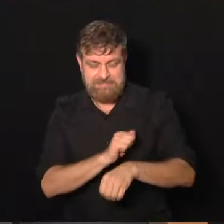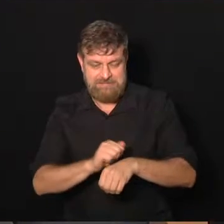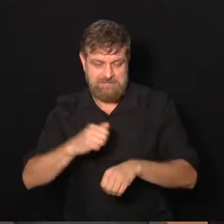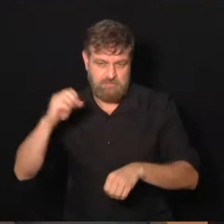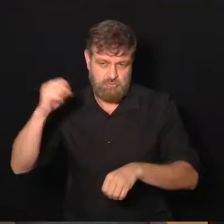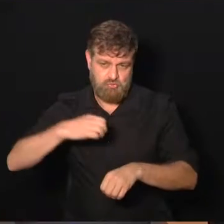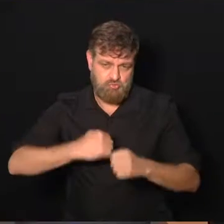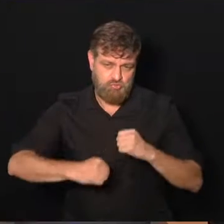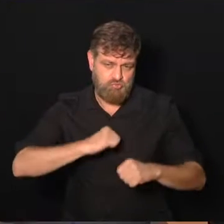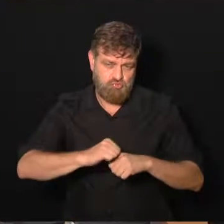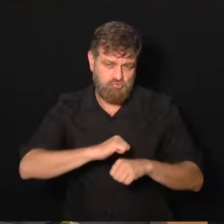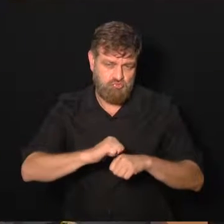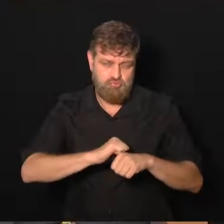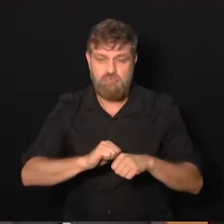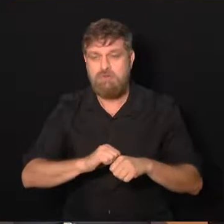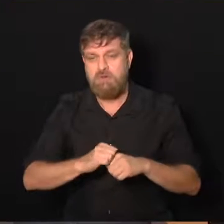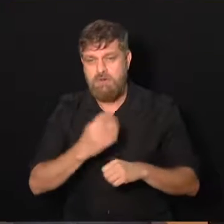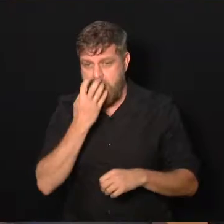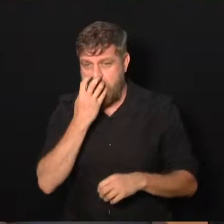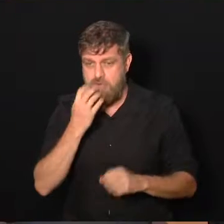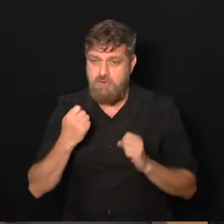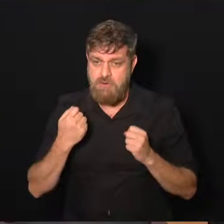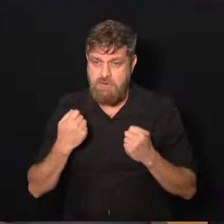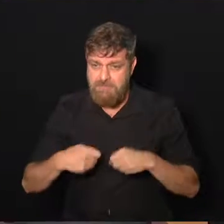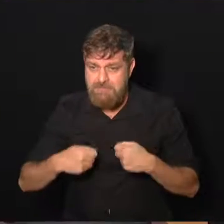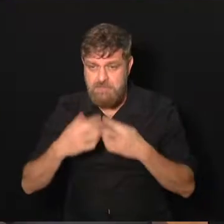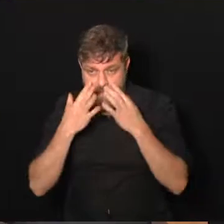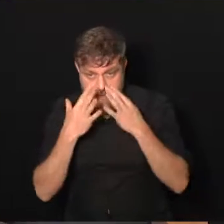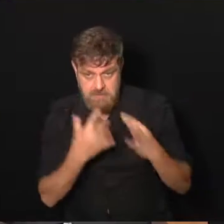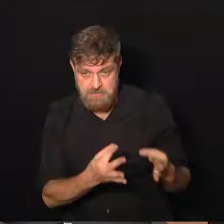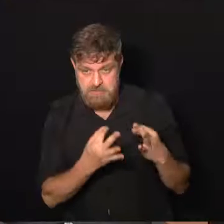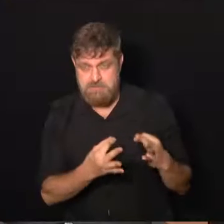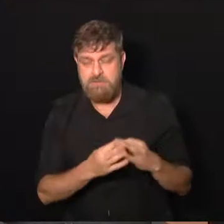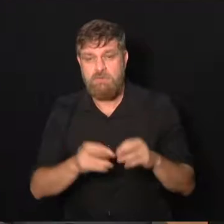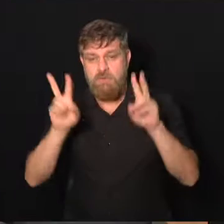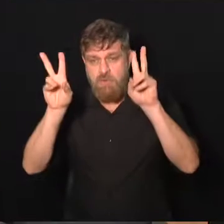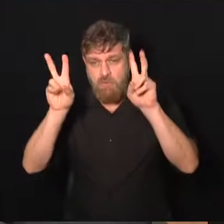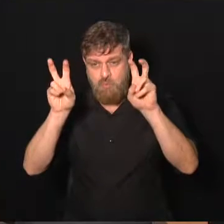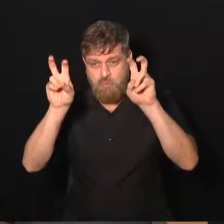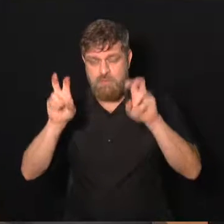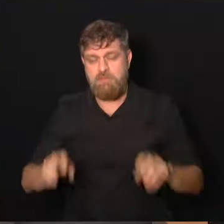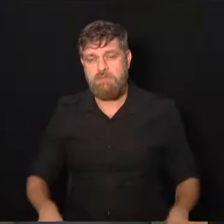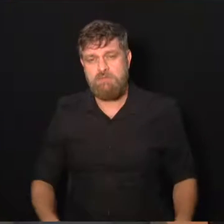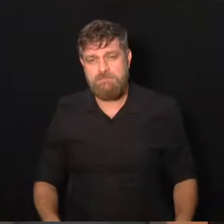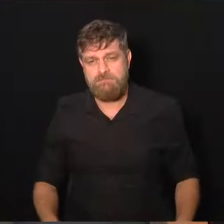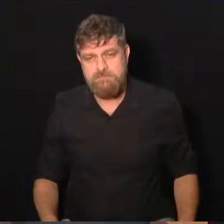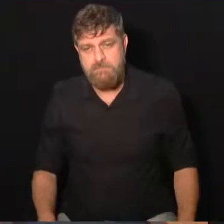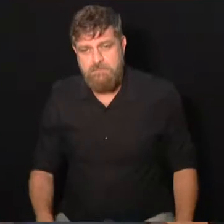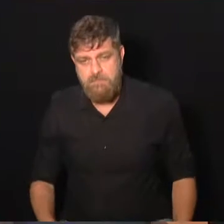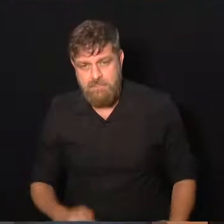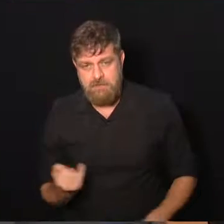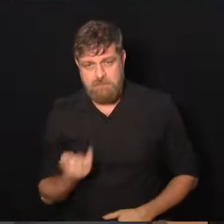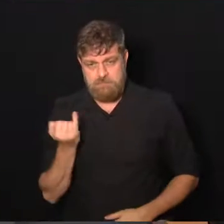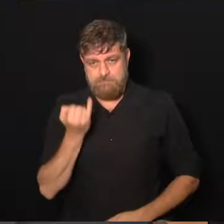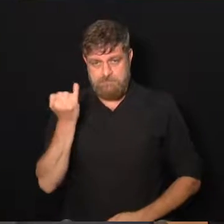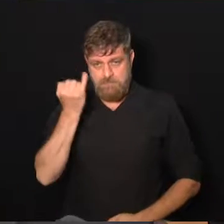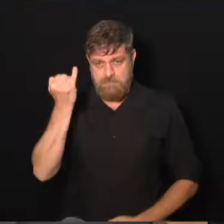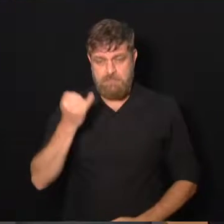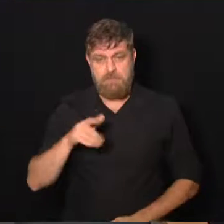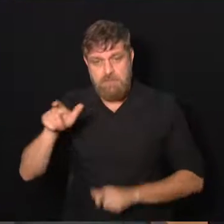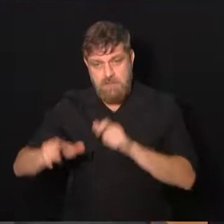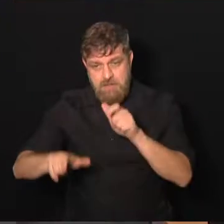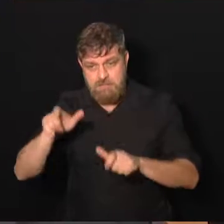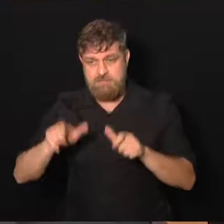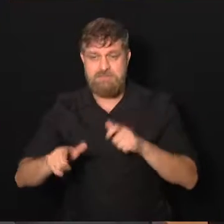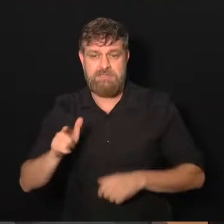assistindo tenha um pouquinho de atenção. E o assunto ele é de extrema importância para as pessoas